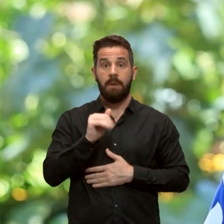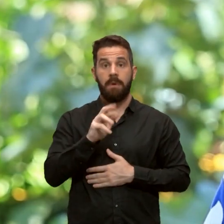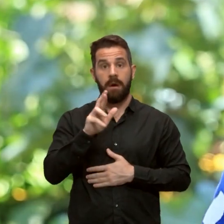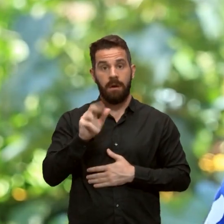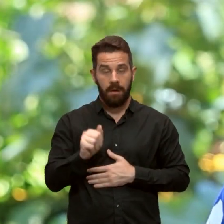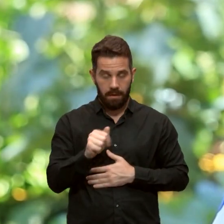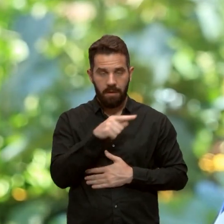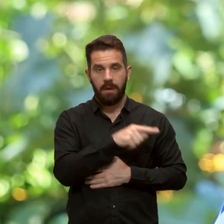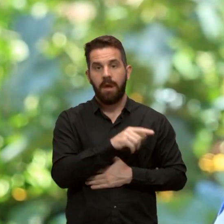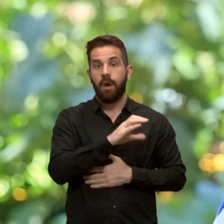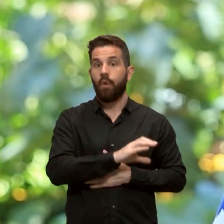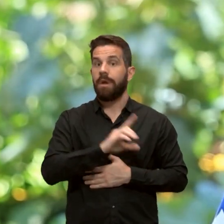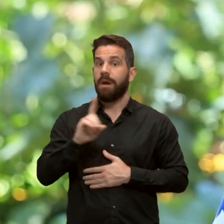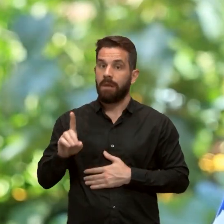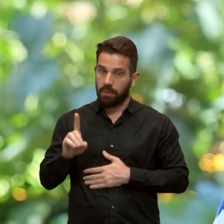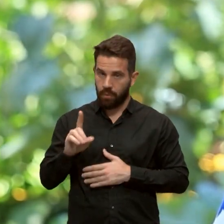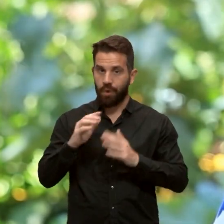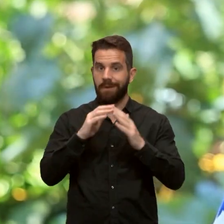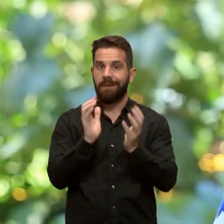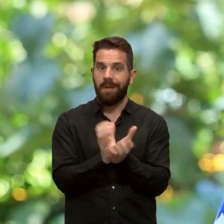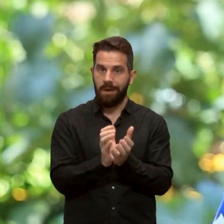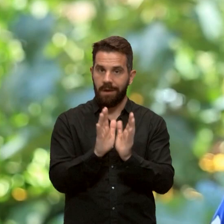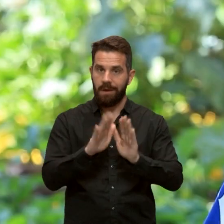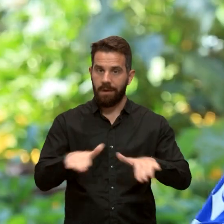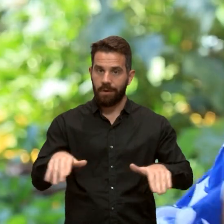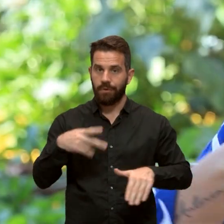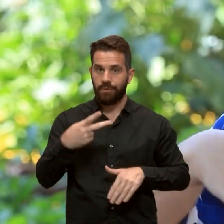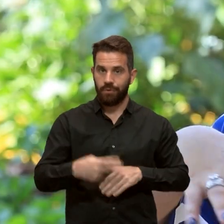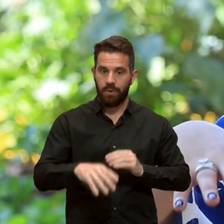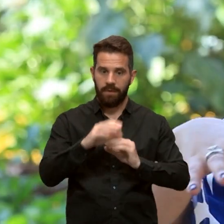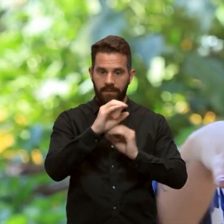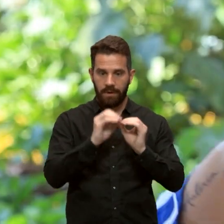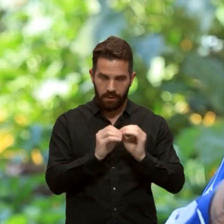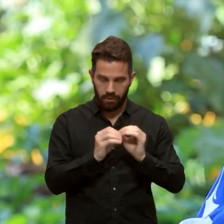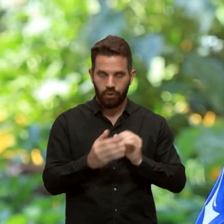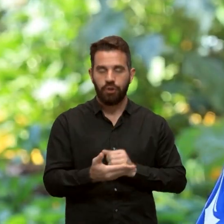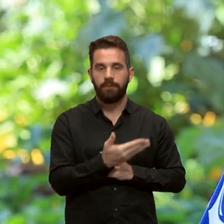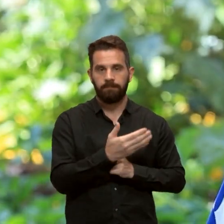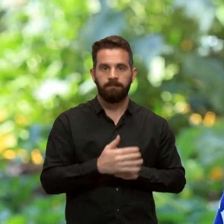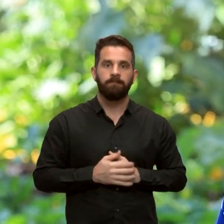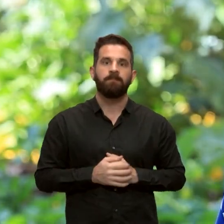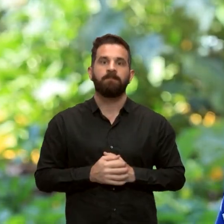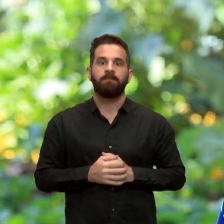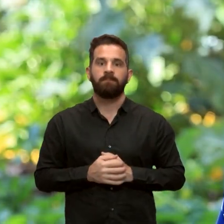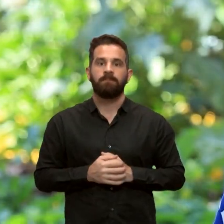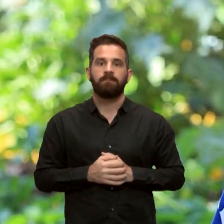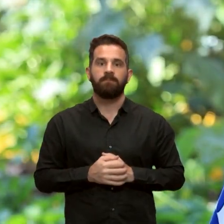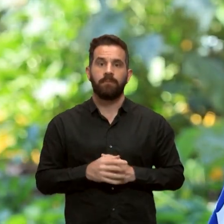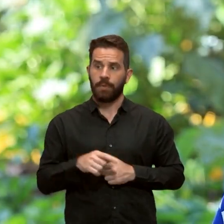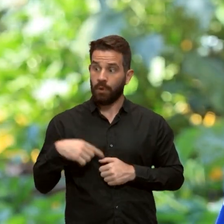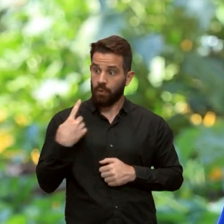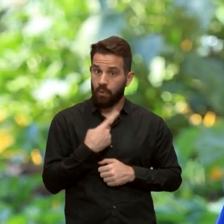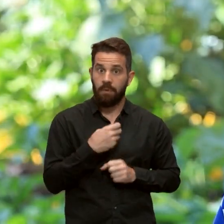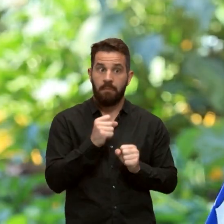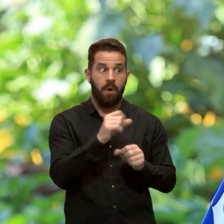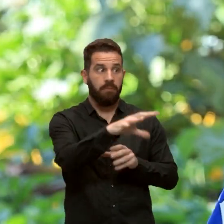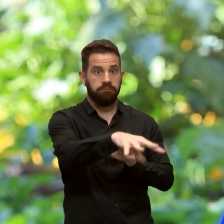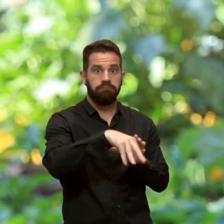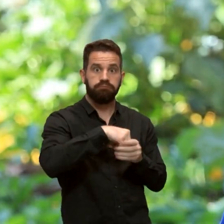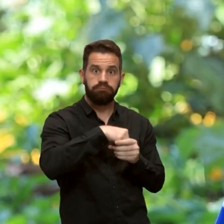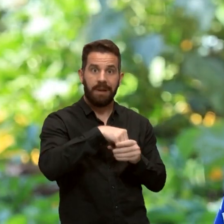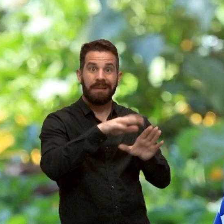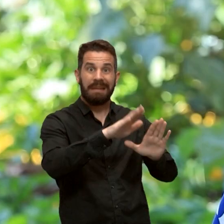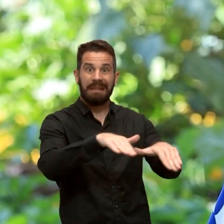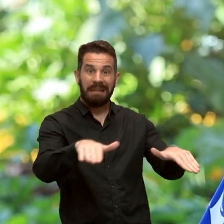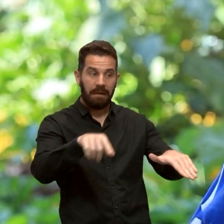UFG, fala sobre o potencial da iniciativa. Na medida em que nós garantimos a participação das crianças no processo de